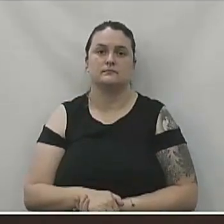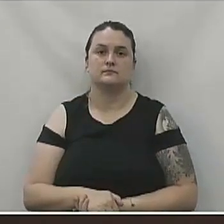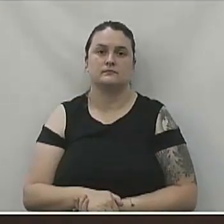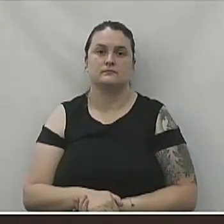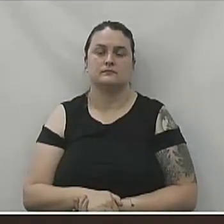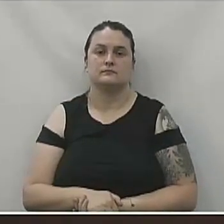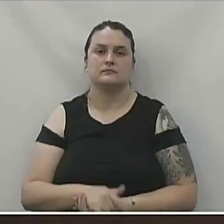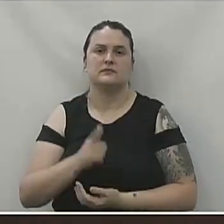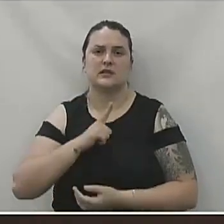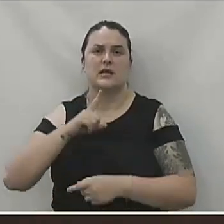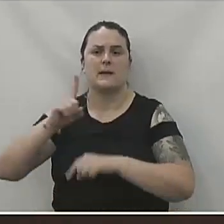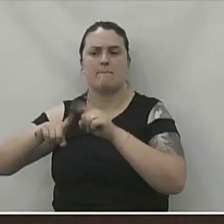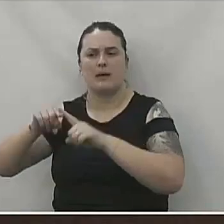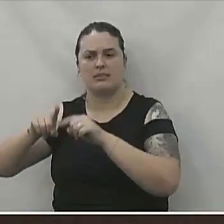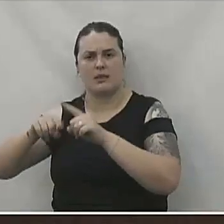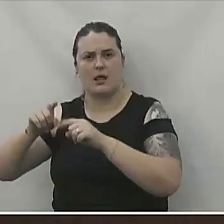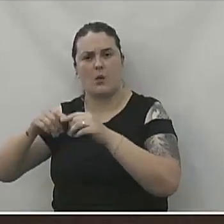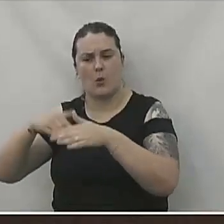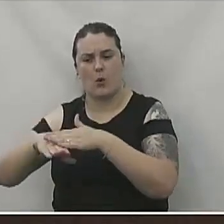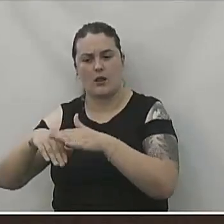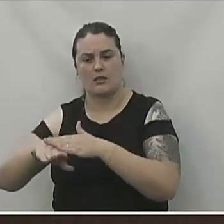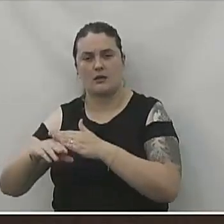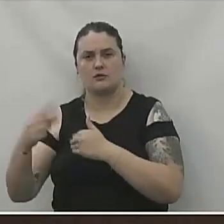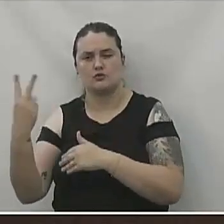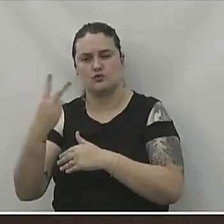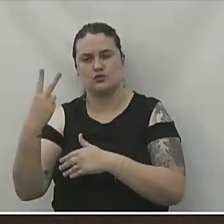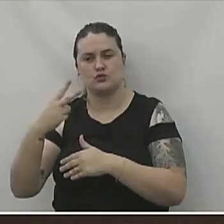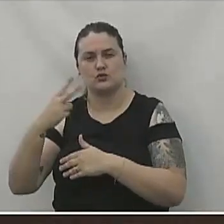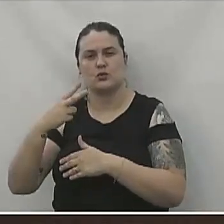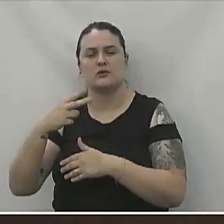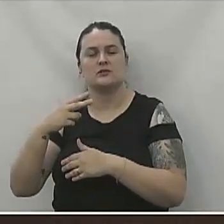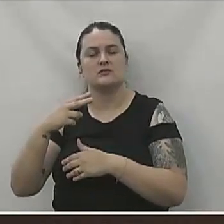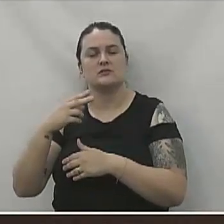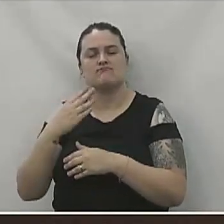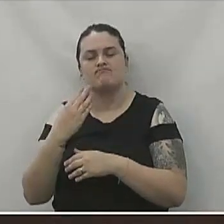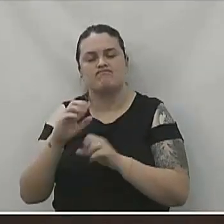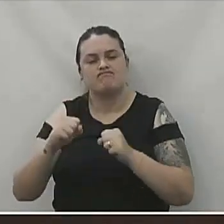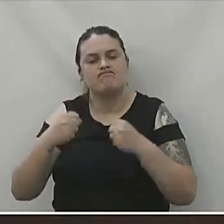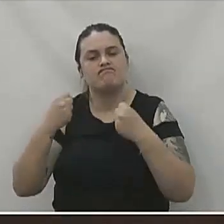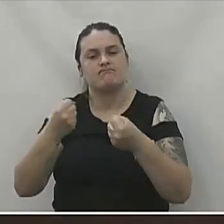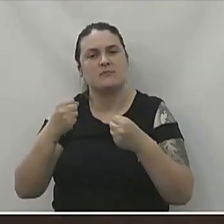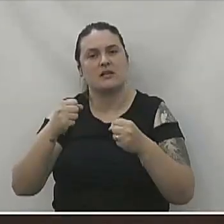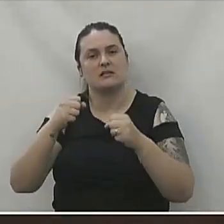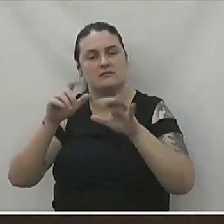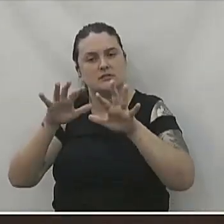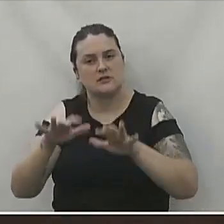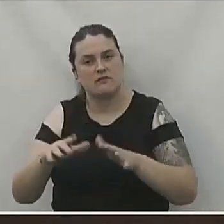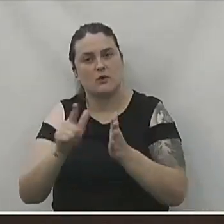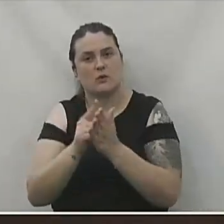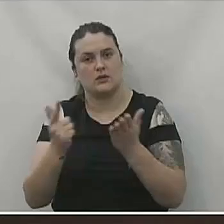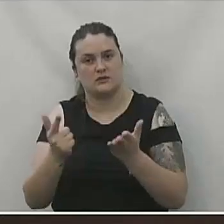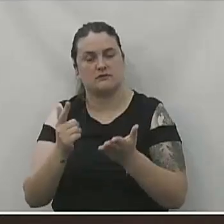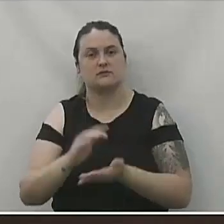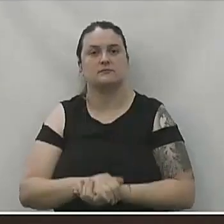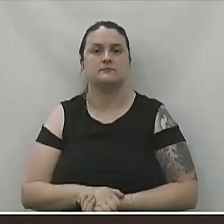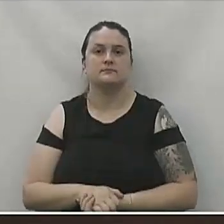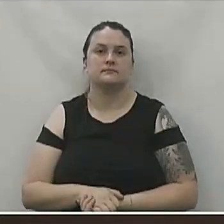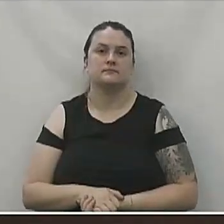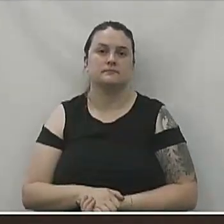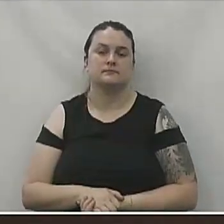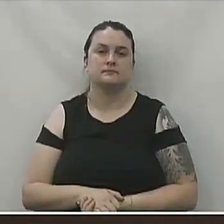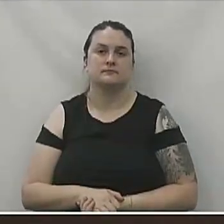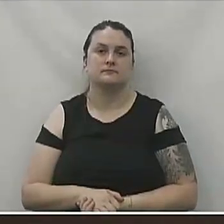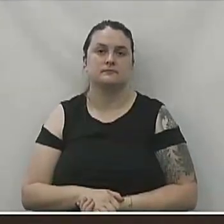Acervo que tinha sobre tudo isso os dois que estiveram à frente da comissão aí das festividades